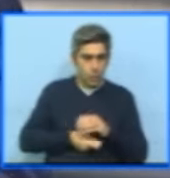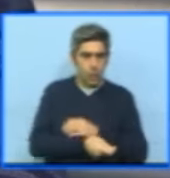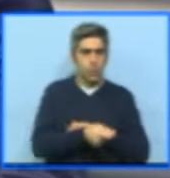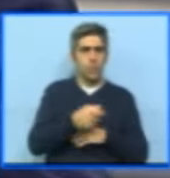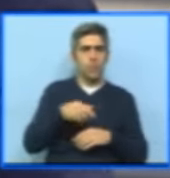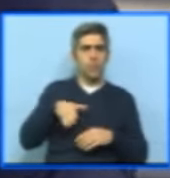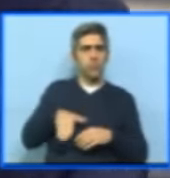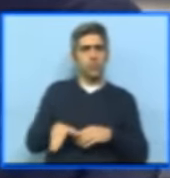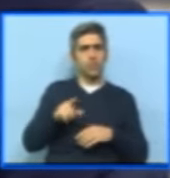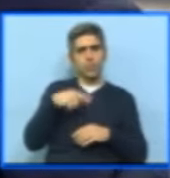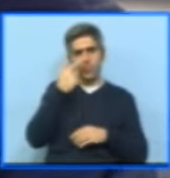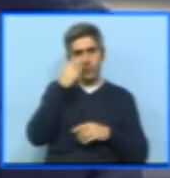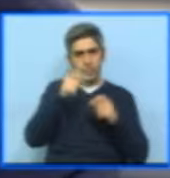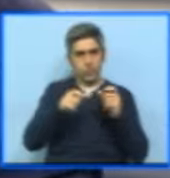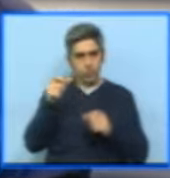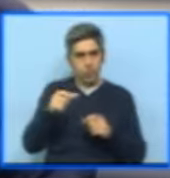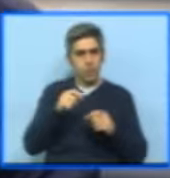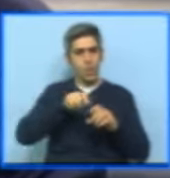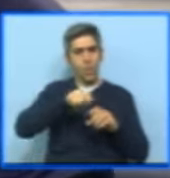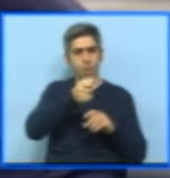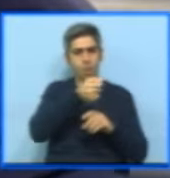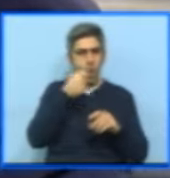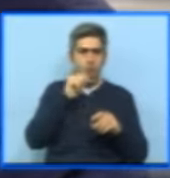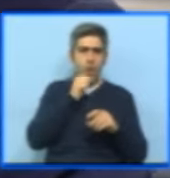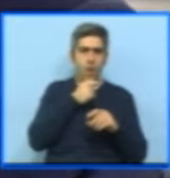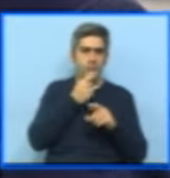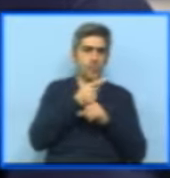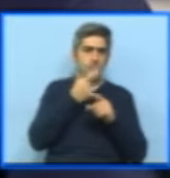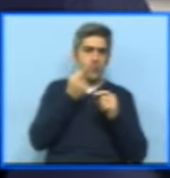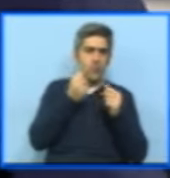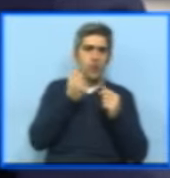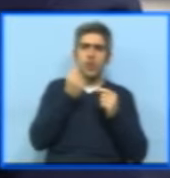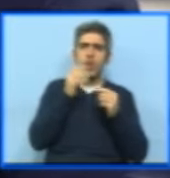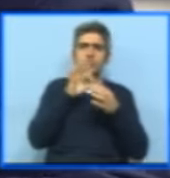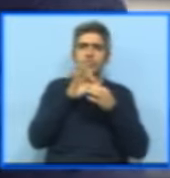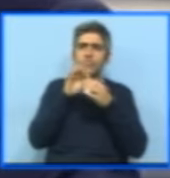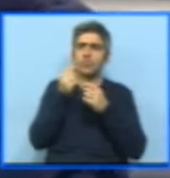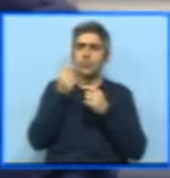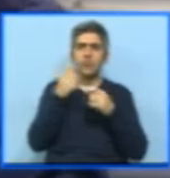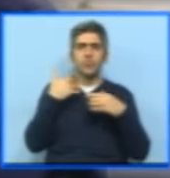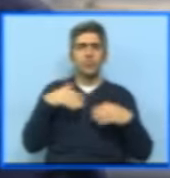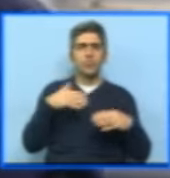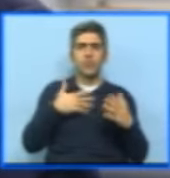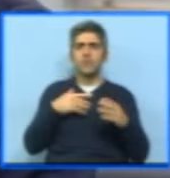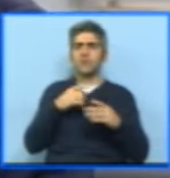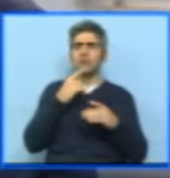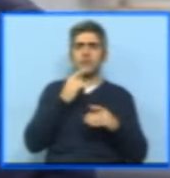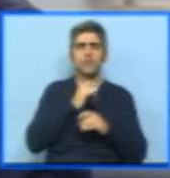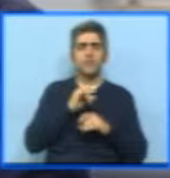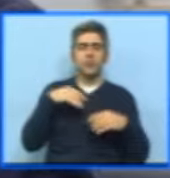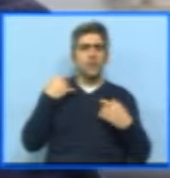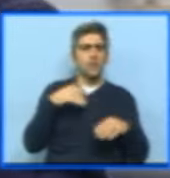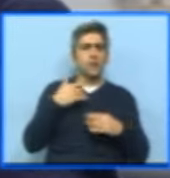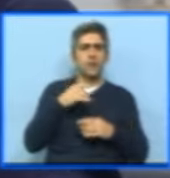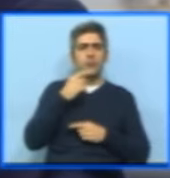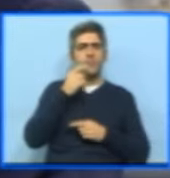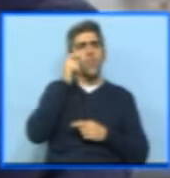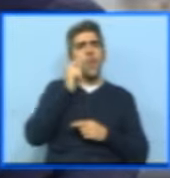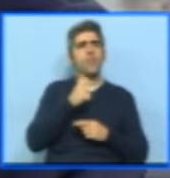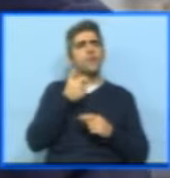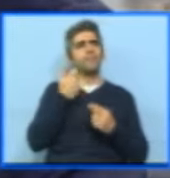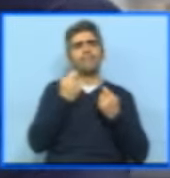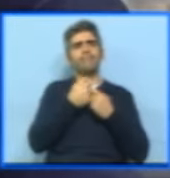bolso dos outros, entra-nos no cofre dos outros. Portanto, o que se faz com o dinheiro é, de facto, uma dança incrível, indigna do homem. E